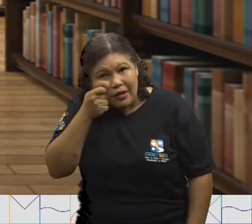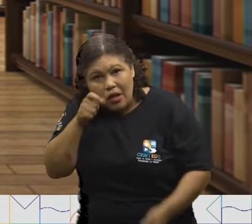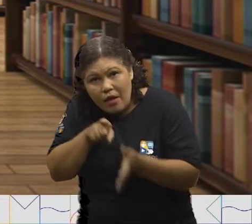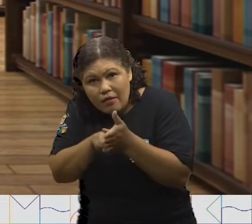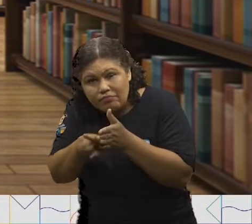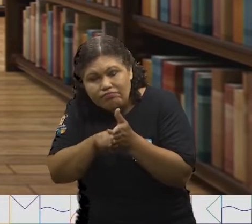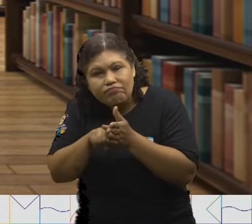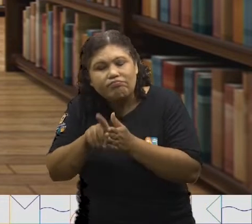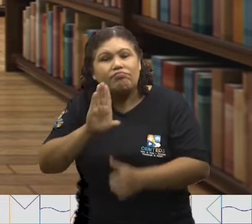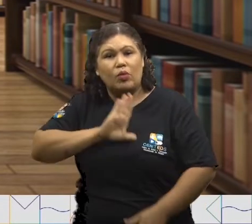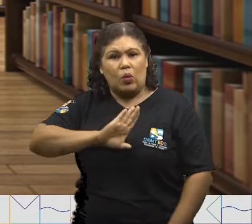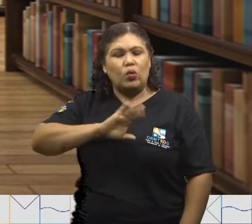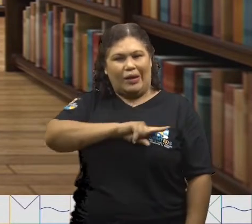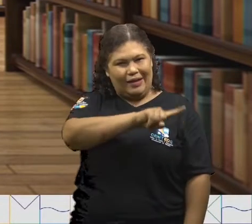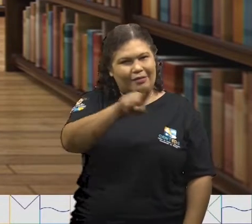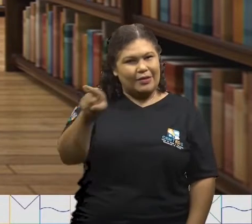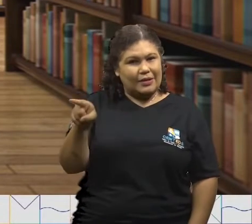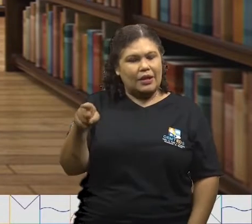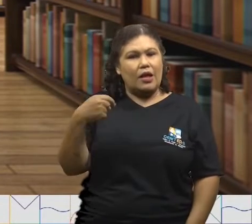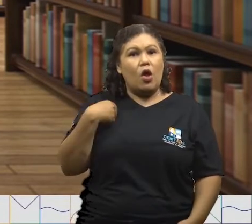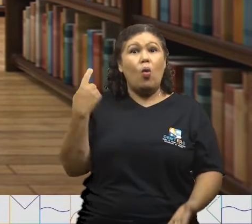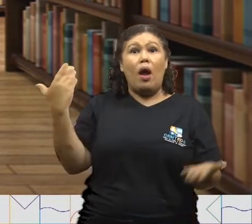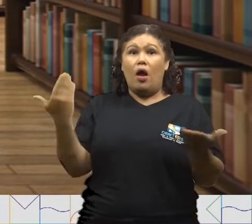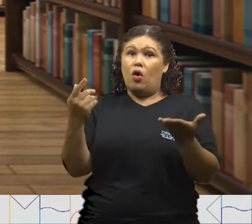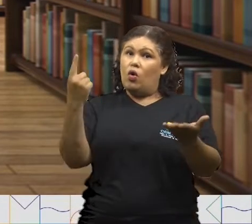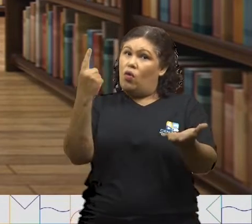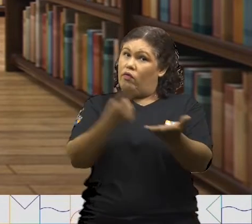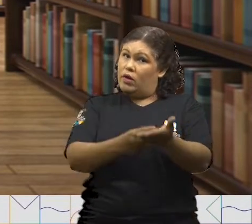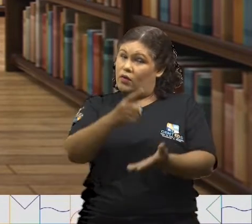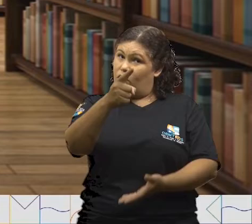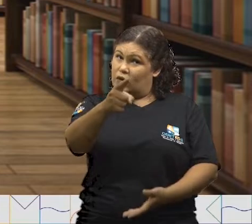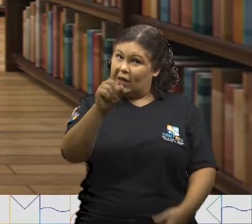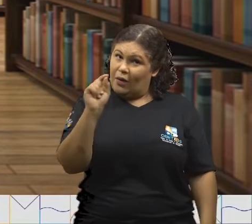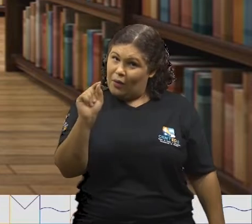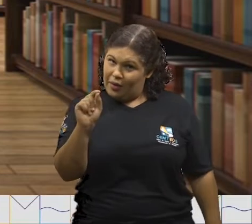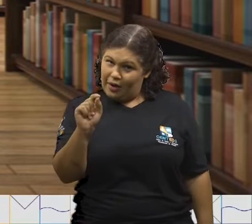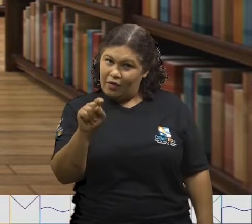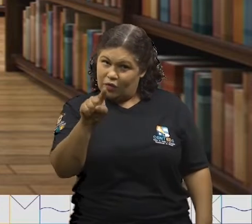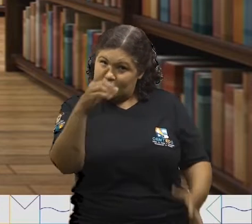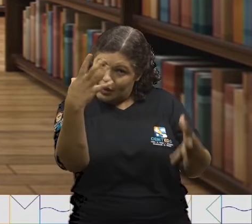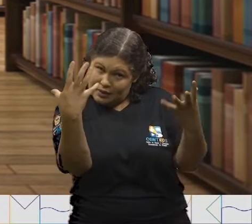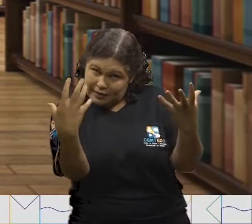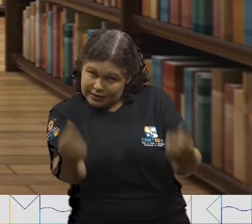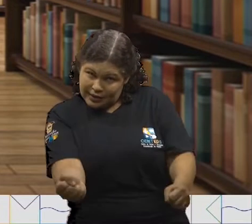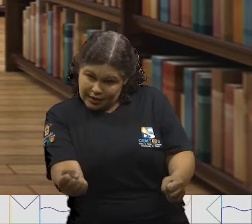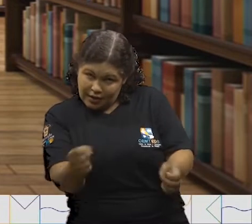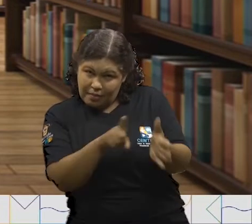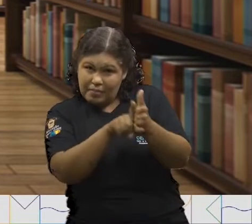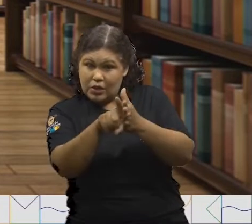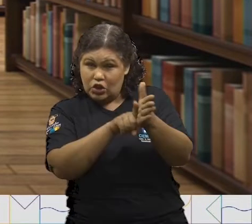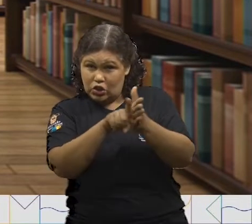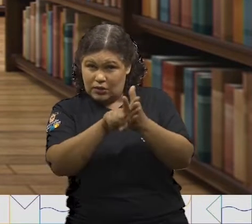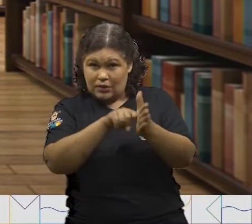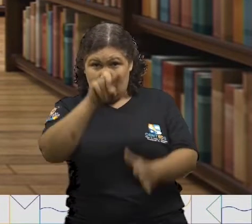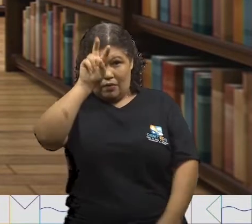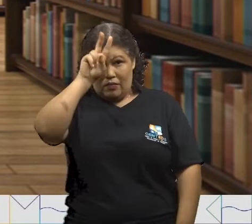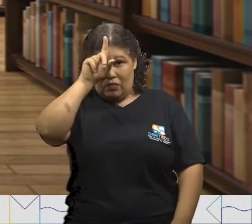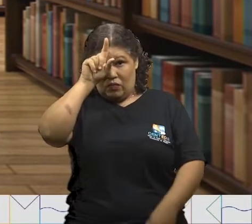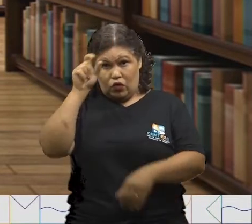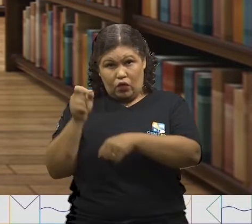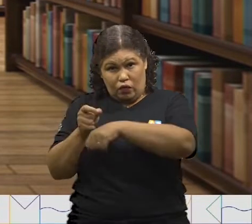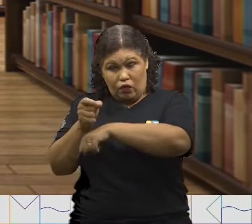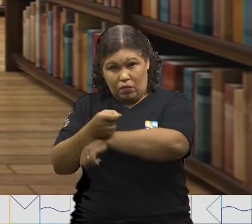da língua portuguesa. Eu tenho um convite para fazer. Você topa saber mais sobre as formigas